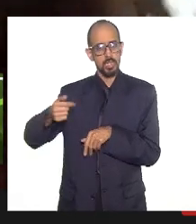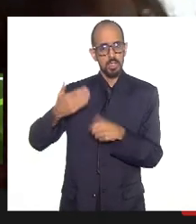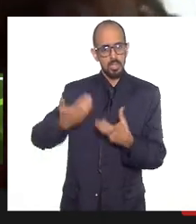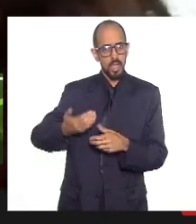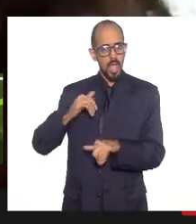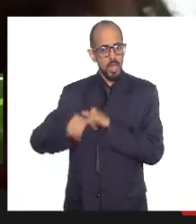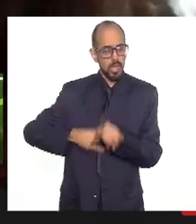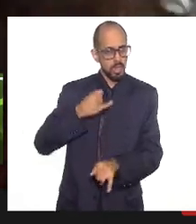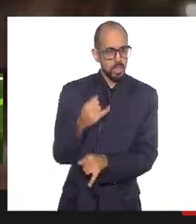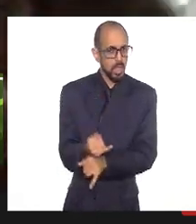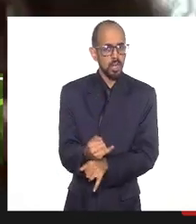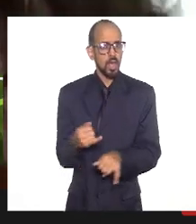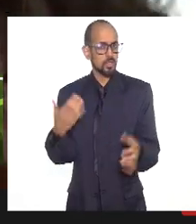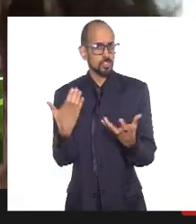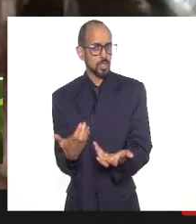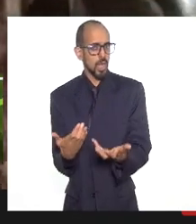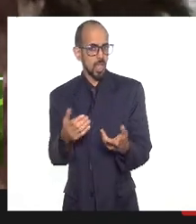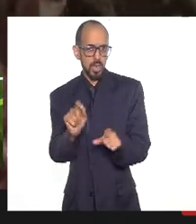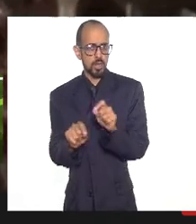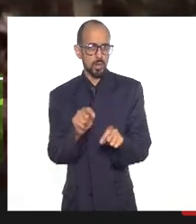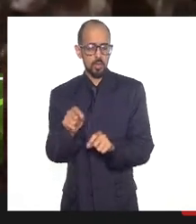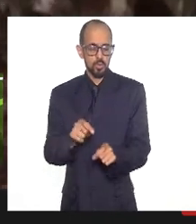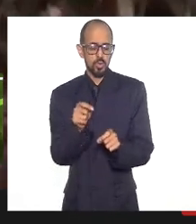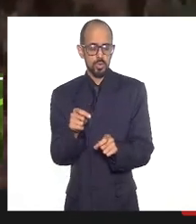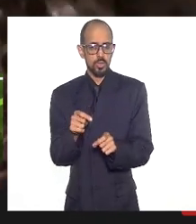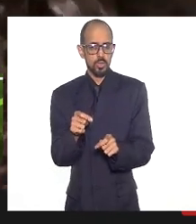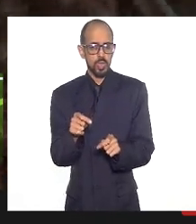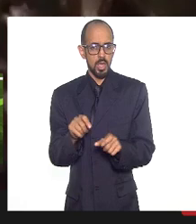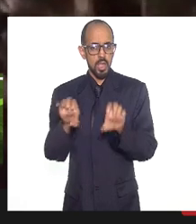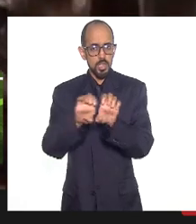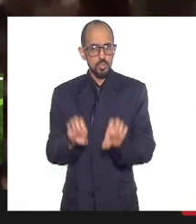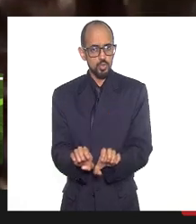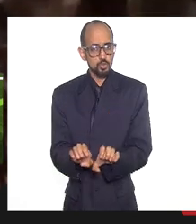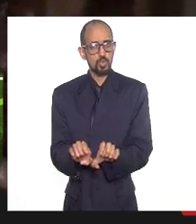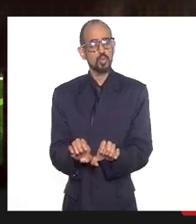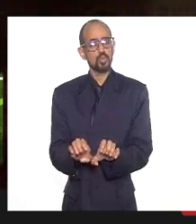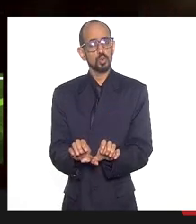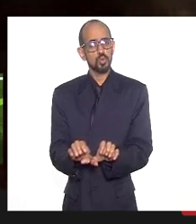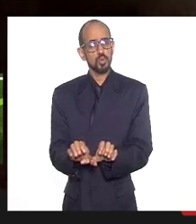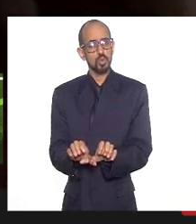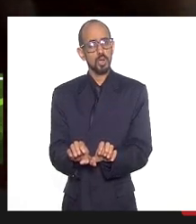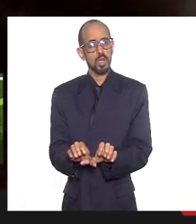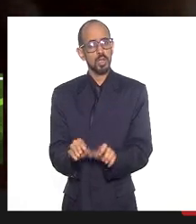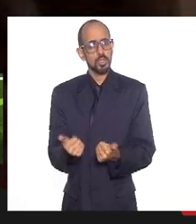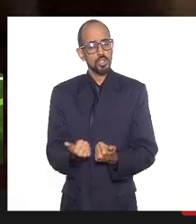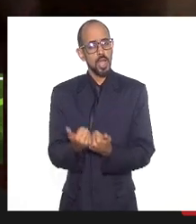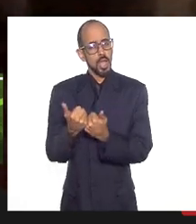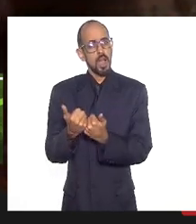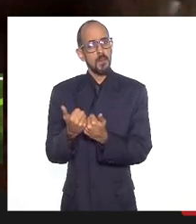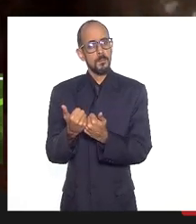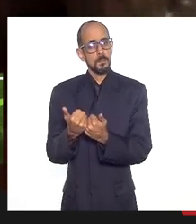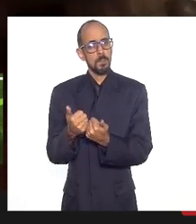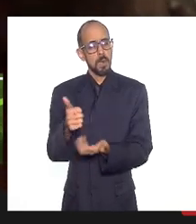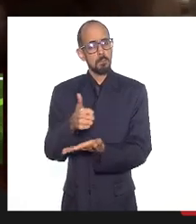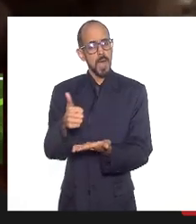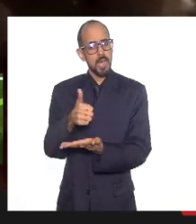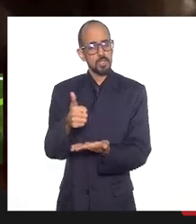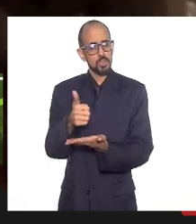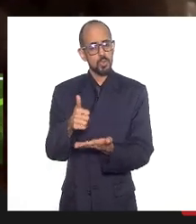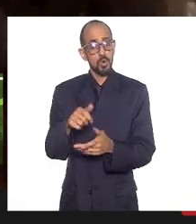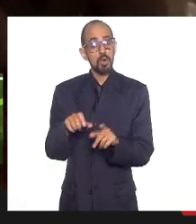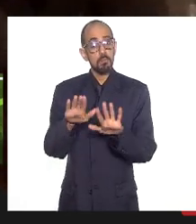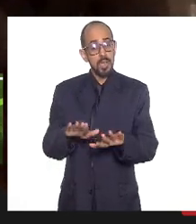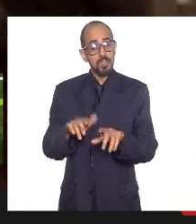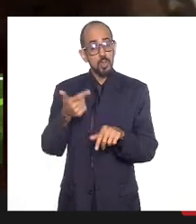à internet, querem essas condições de infraestrutura. Então, assim, agora, com outra perspectiva